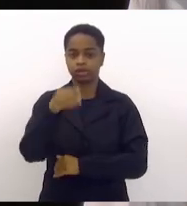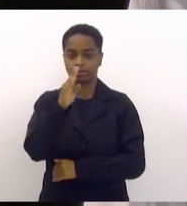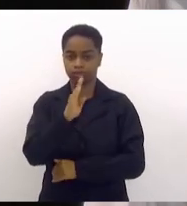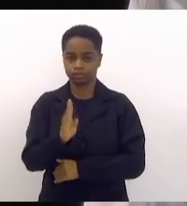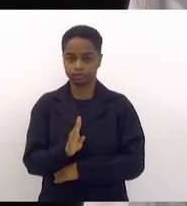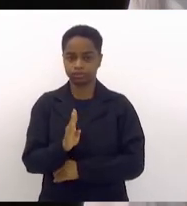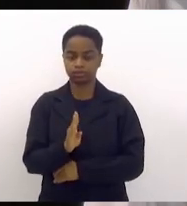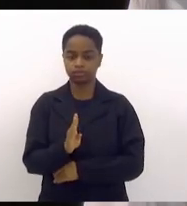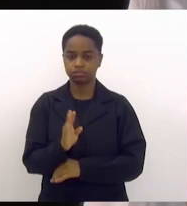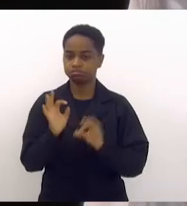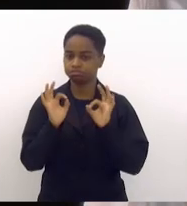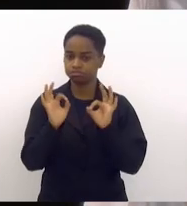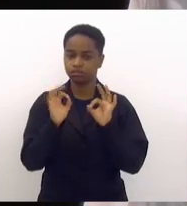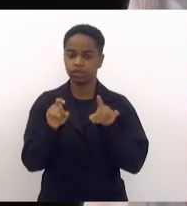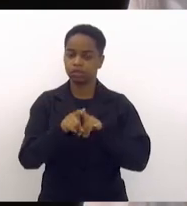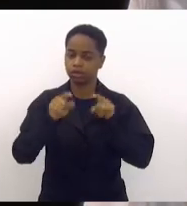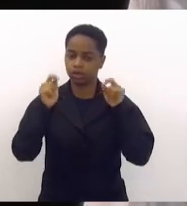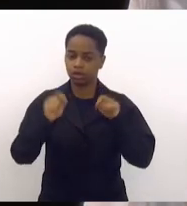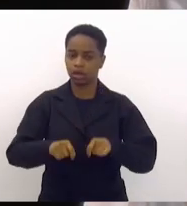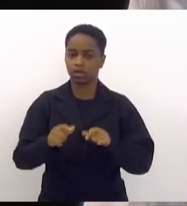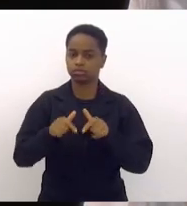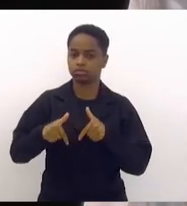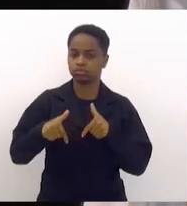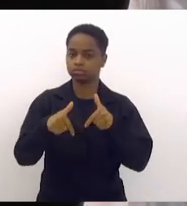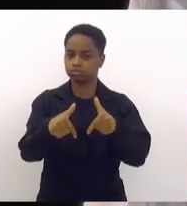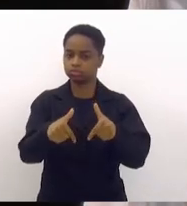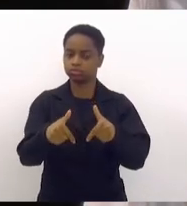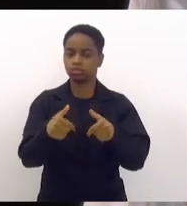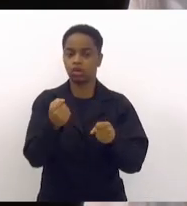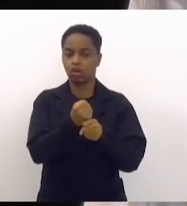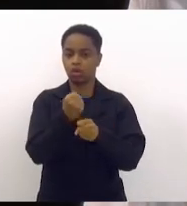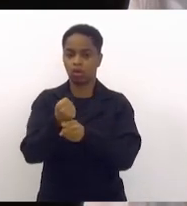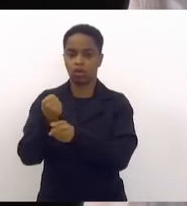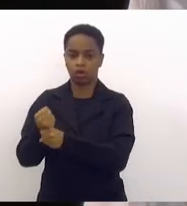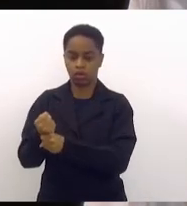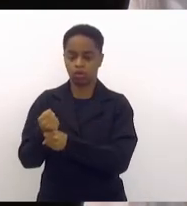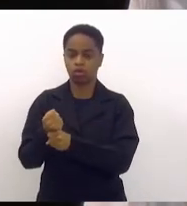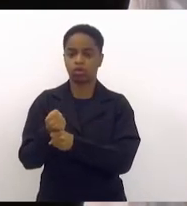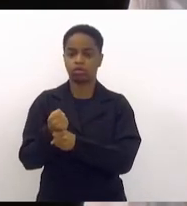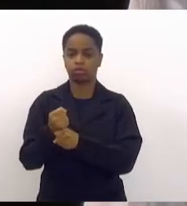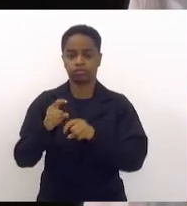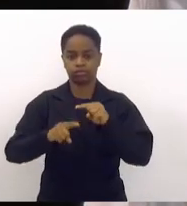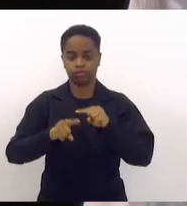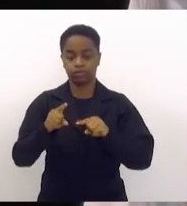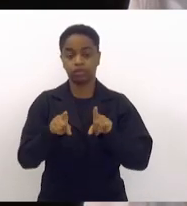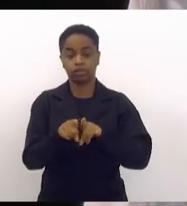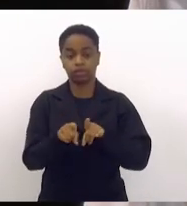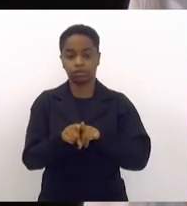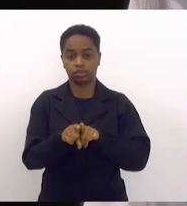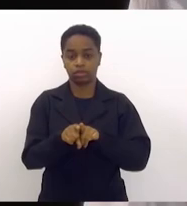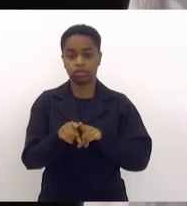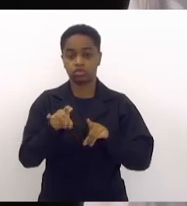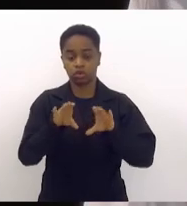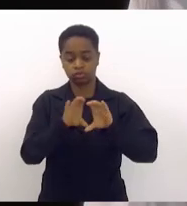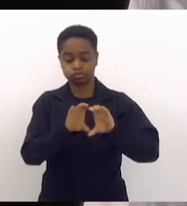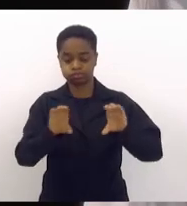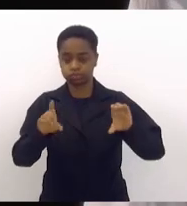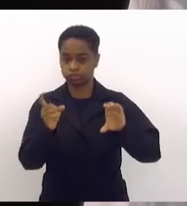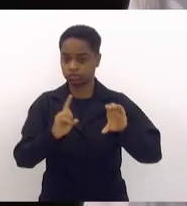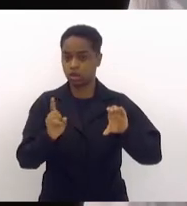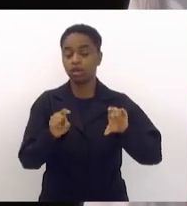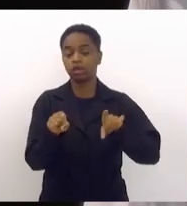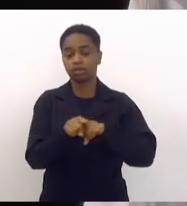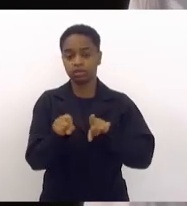brilhantemente e competentemente fazia aquelas plataformas jo e não só o casco daquelas plataformas mas